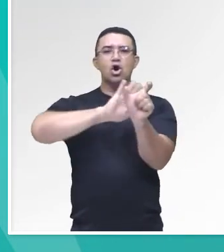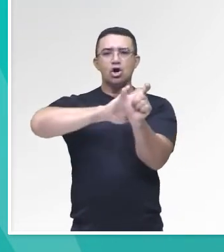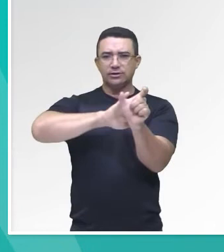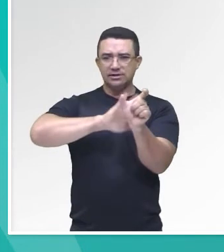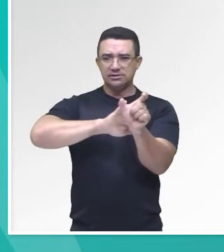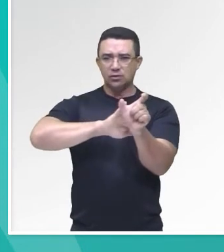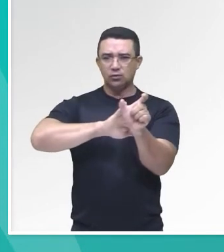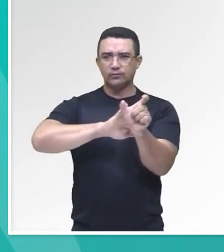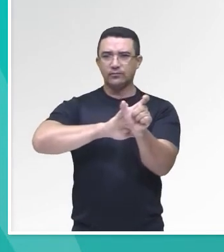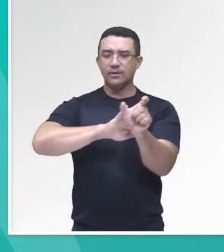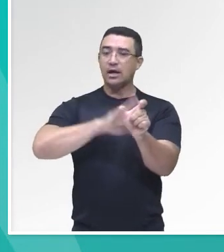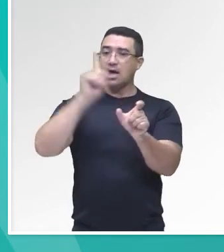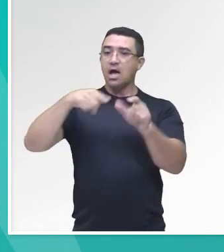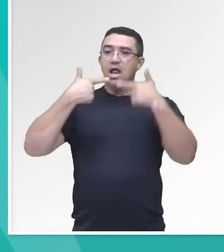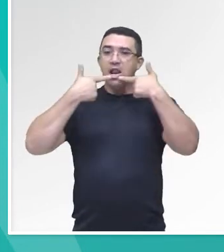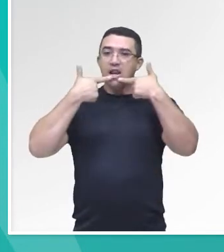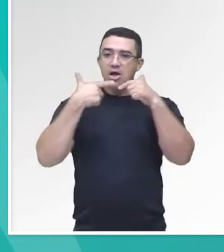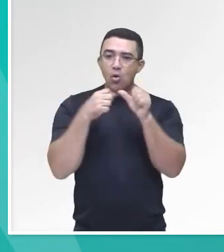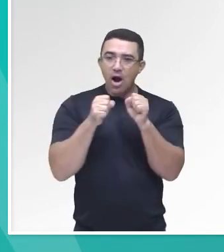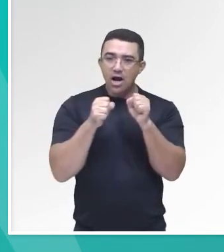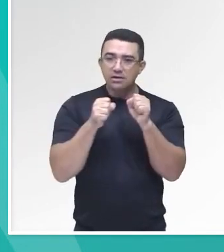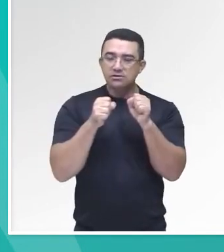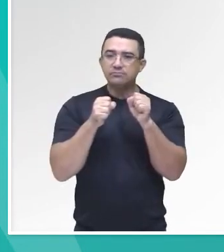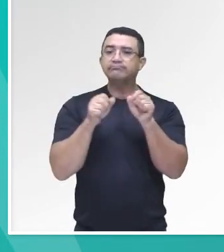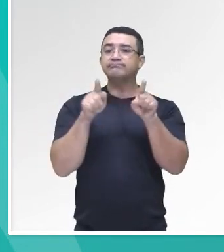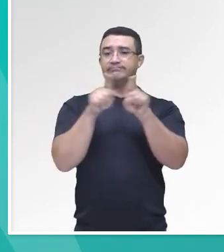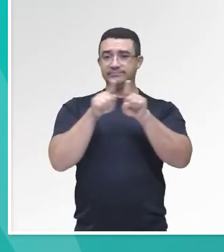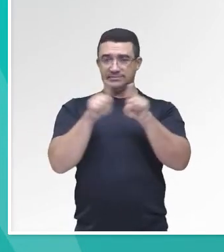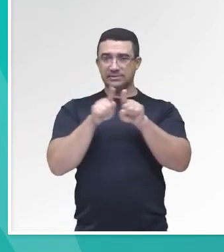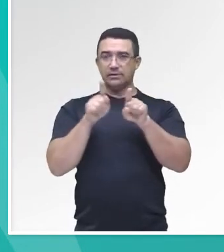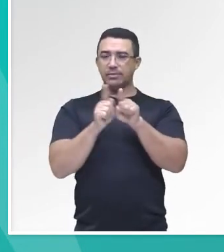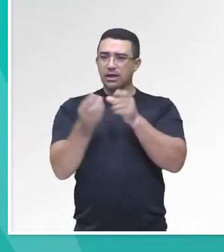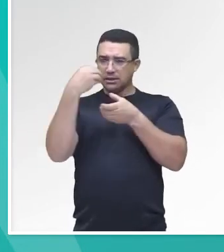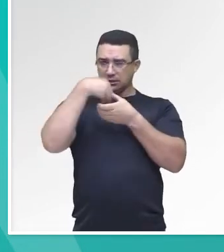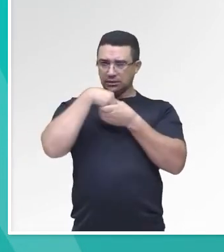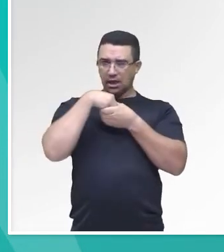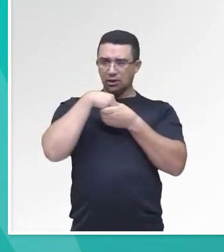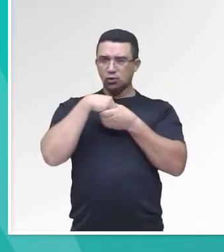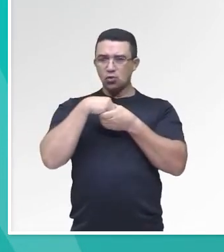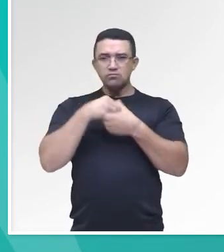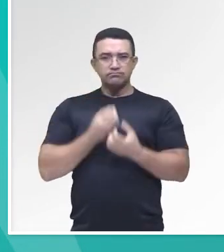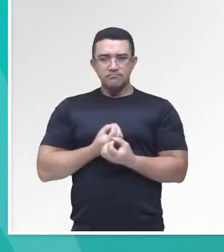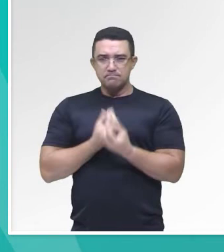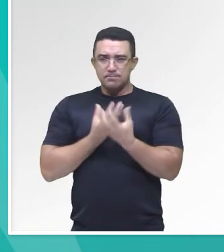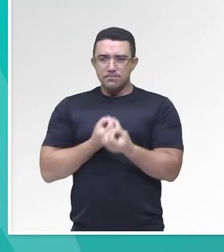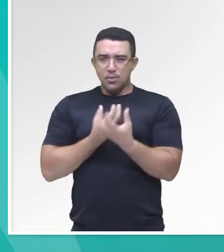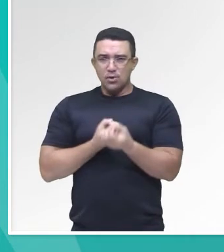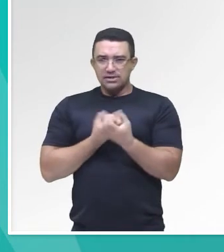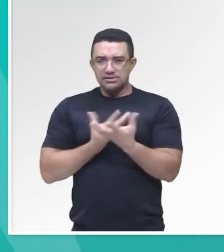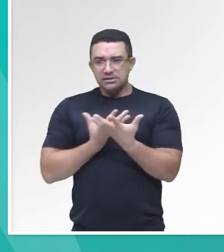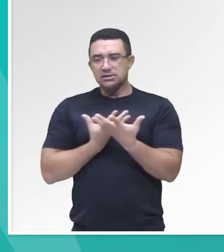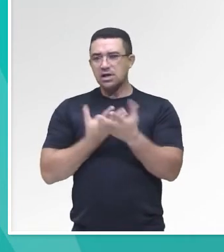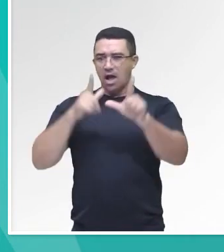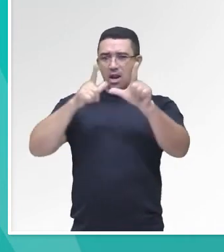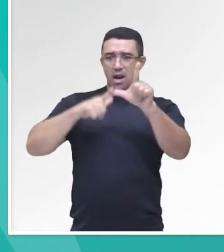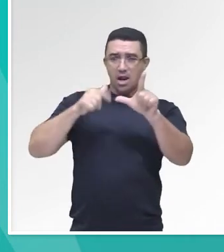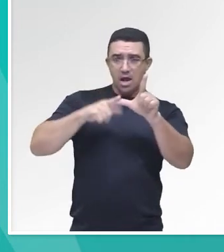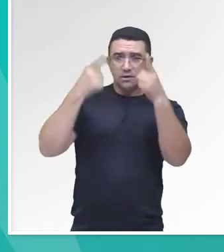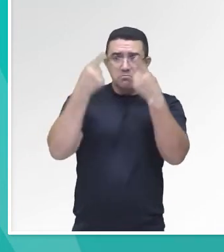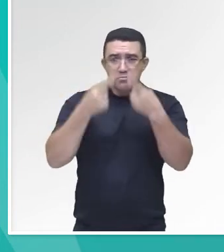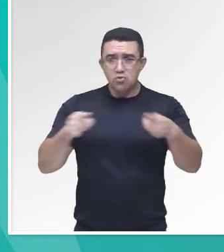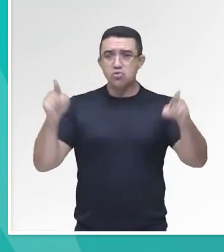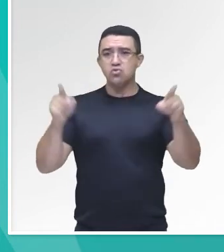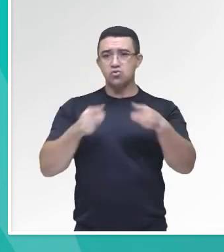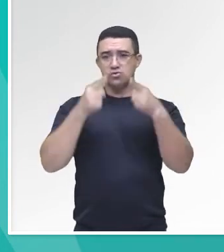é uma linguagem figurada que ela também vai estar na poesia, né? Vai estar na poesia, vai estar na letra das músicas, né?